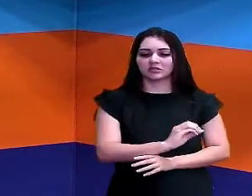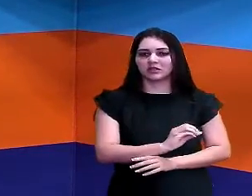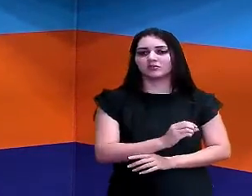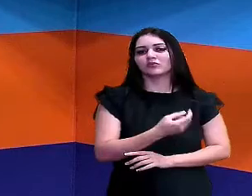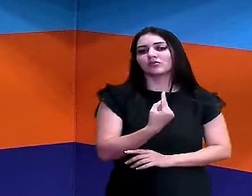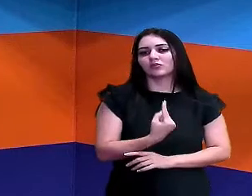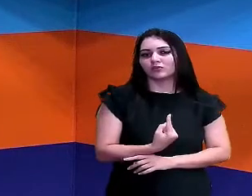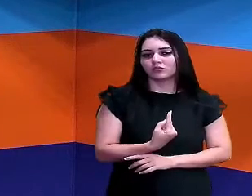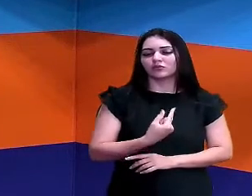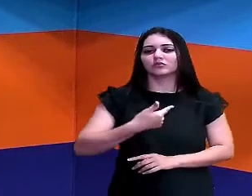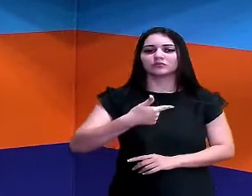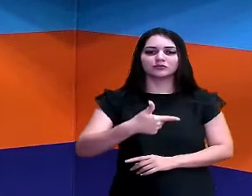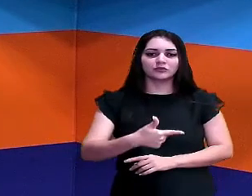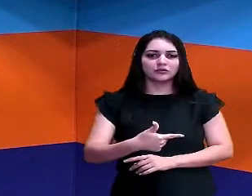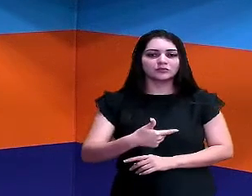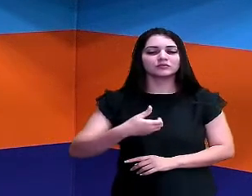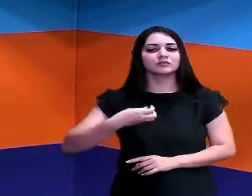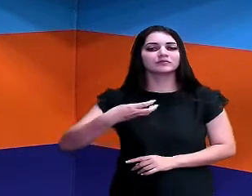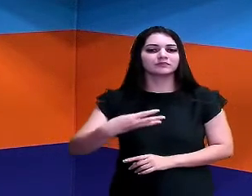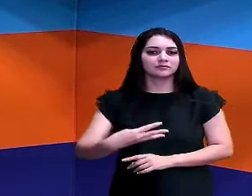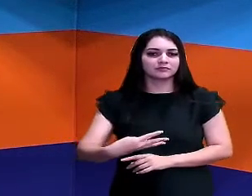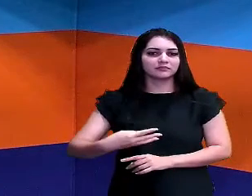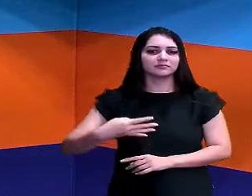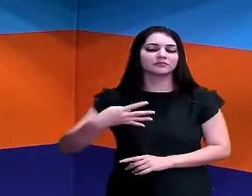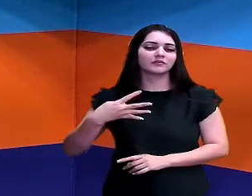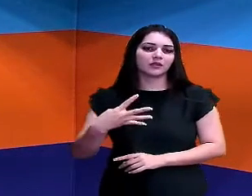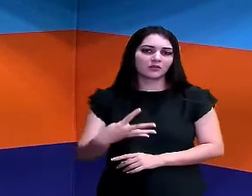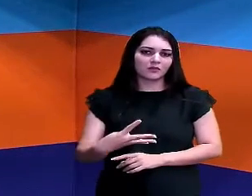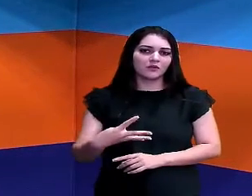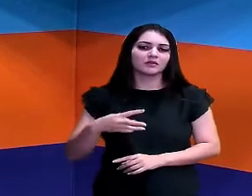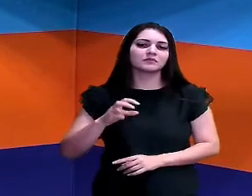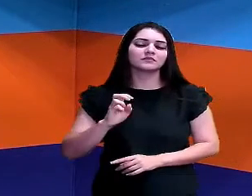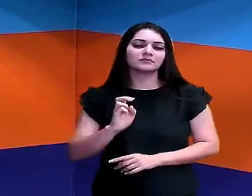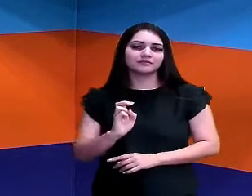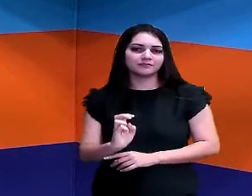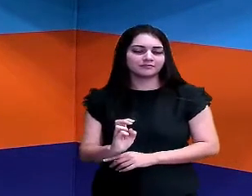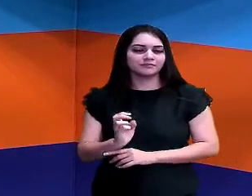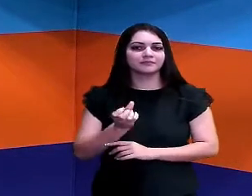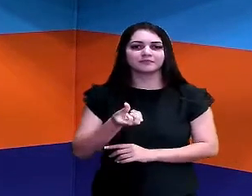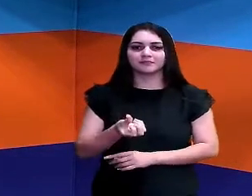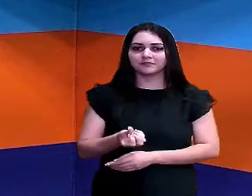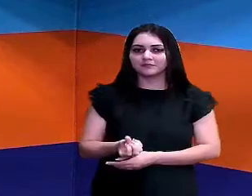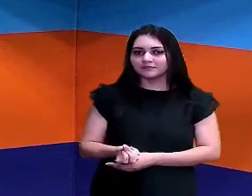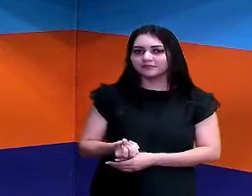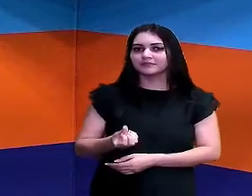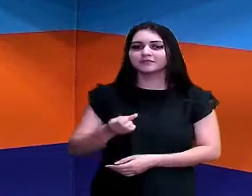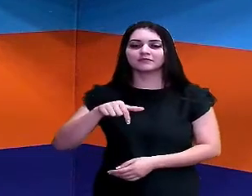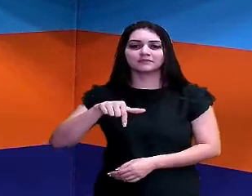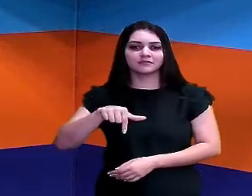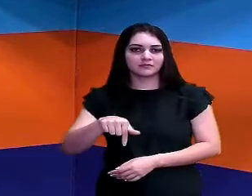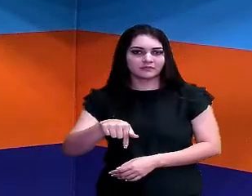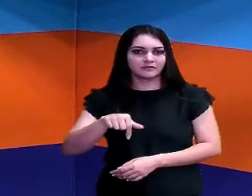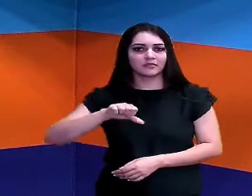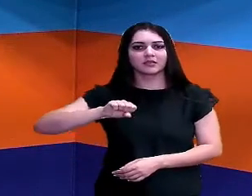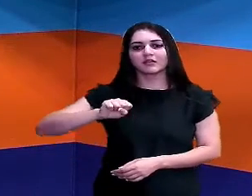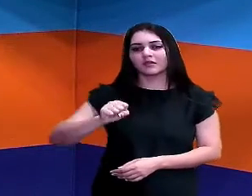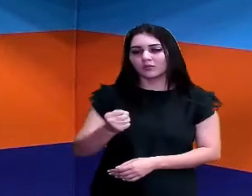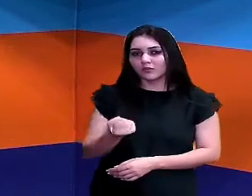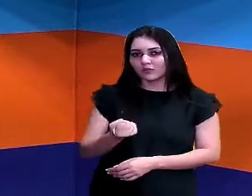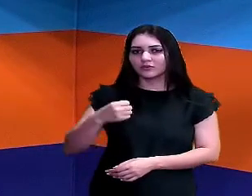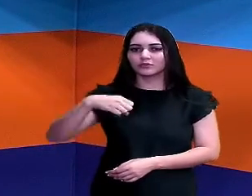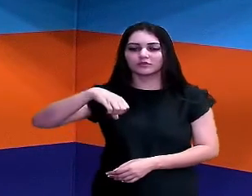0, 1, 2, 3, 4, 5, 6,